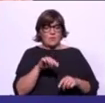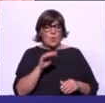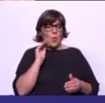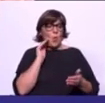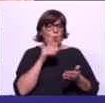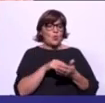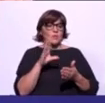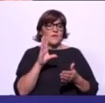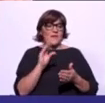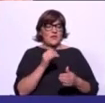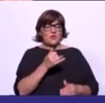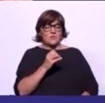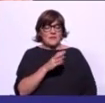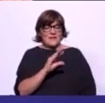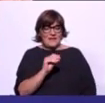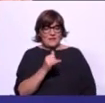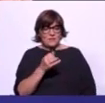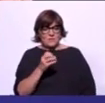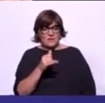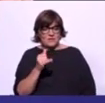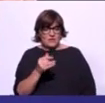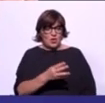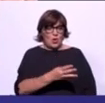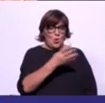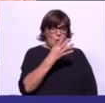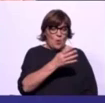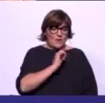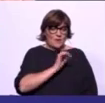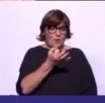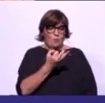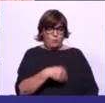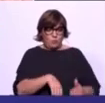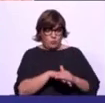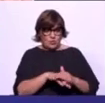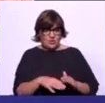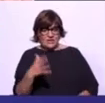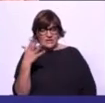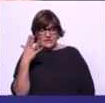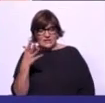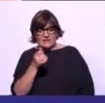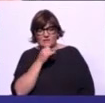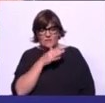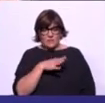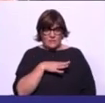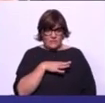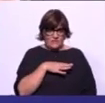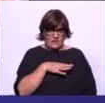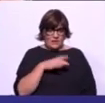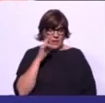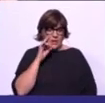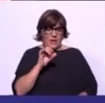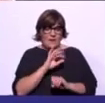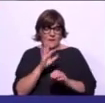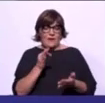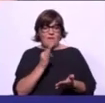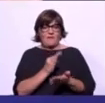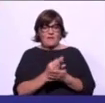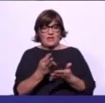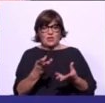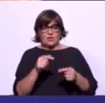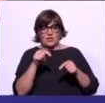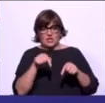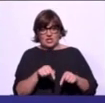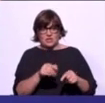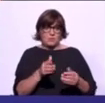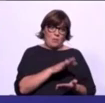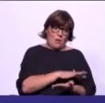última década, 2010 a 2020, 4 títulos para o Futebol Clube do Porto, 5 para o Benfica, obviamente faltando contabilizar este, ou para